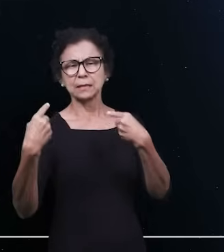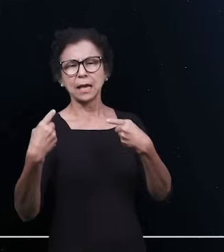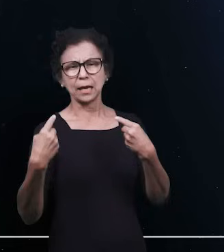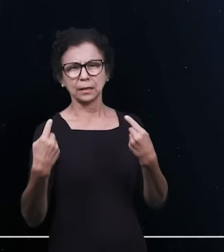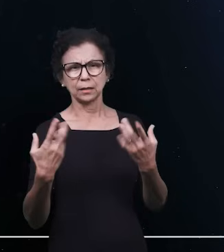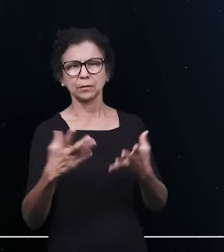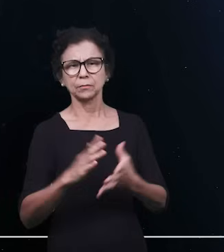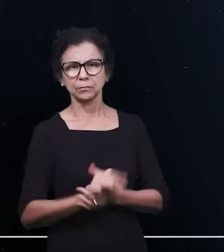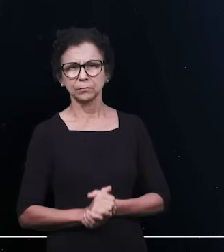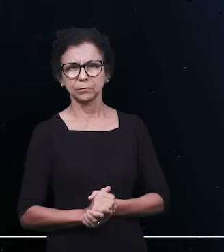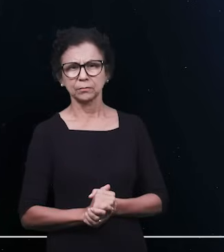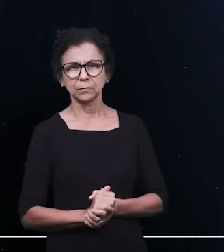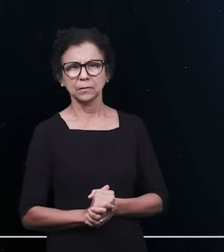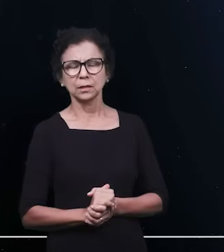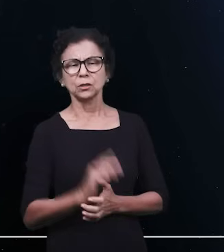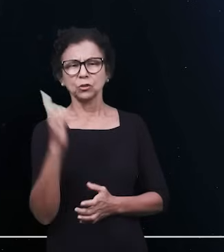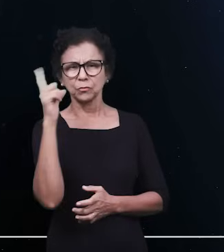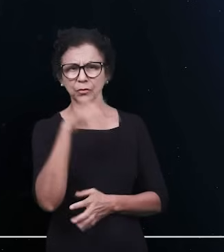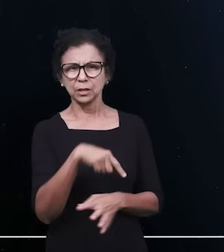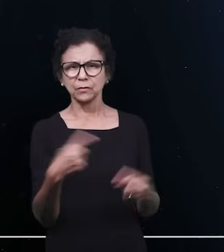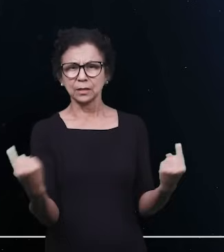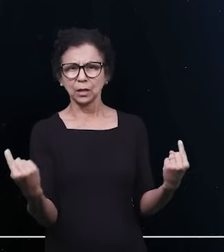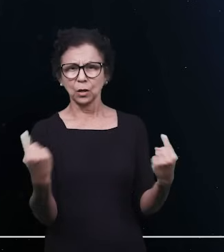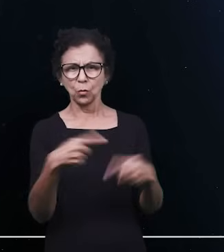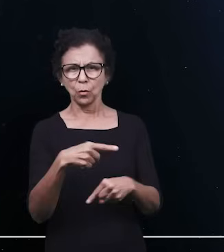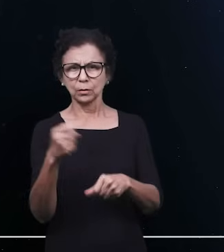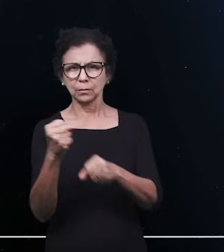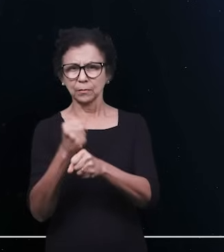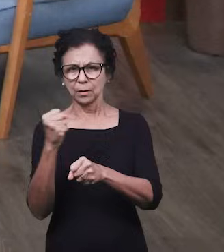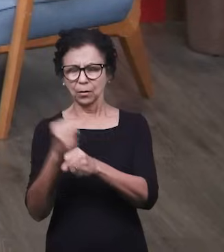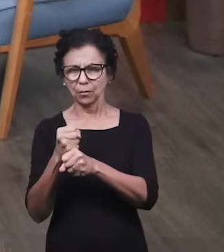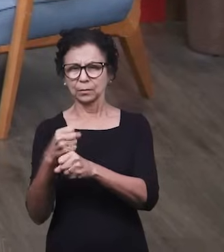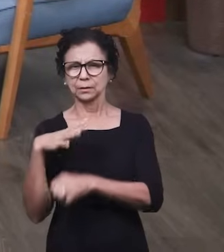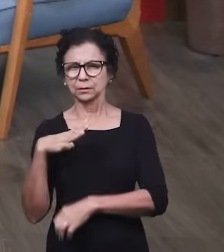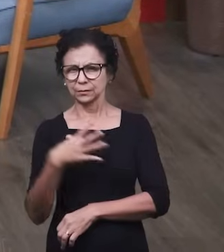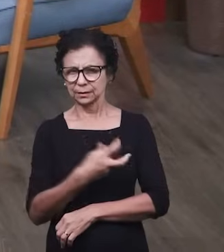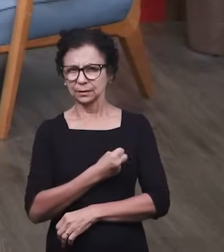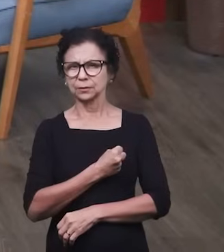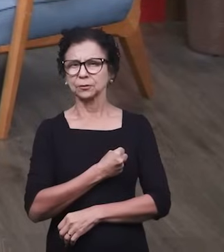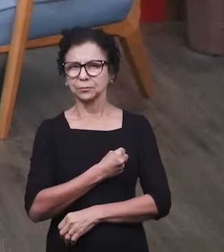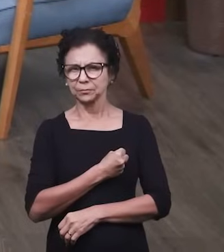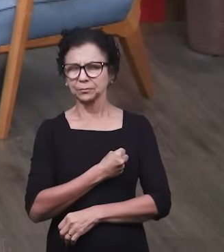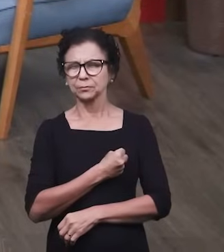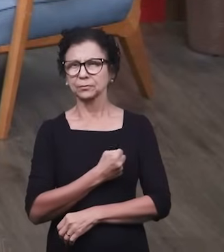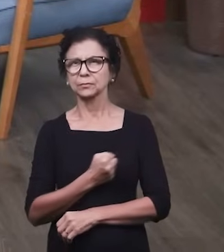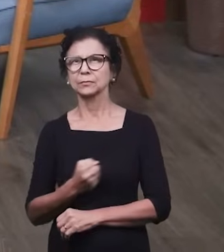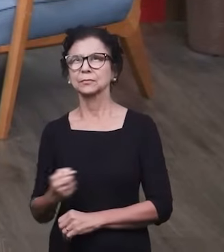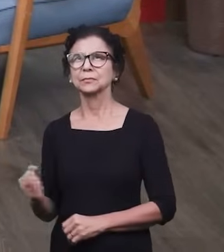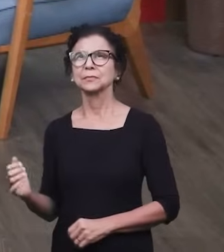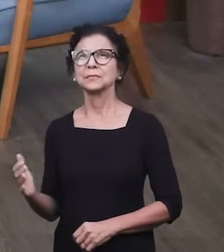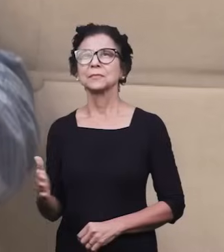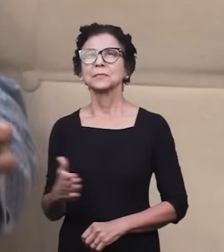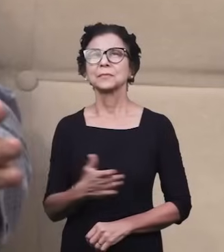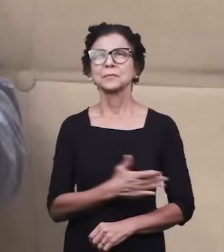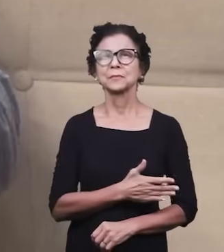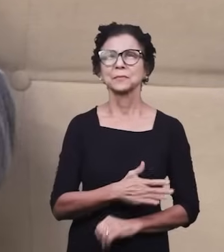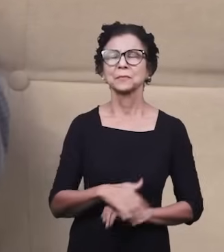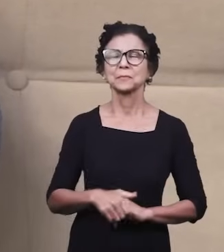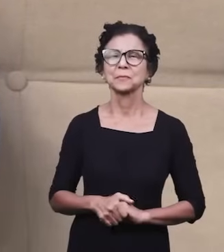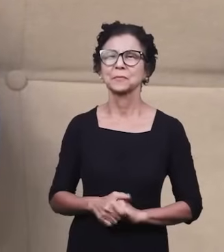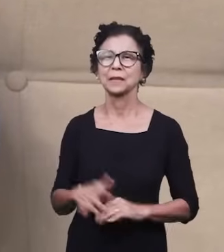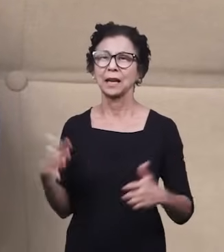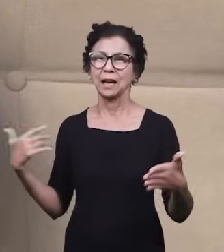contra os aguilhões. Estamos falando de quem? Estamos falando, até esse momento aí,